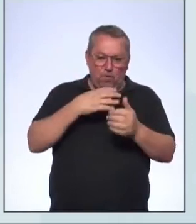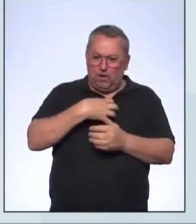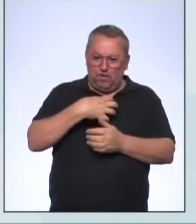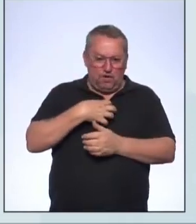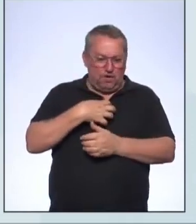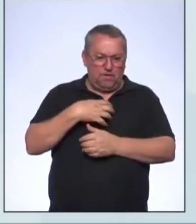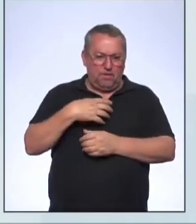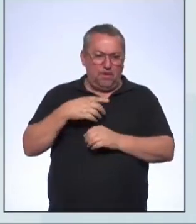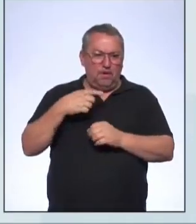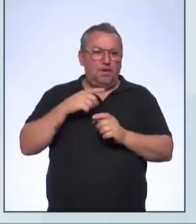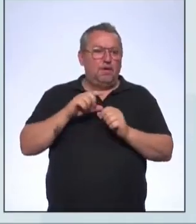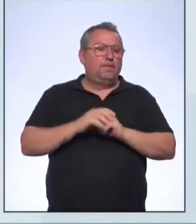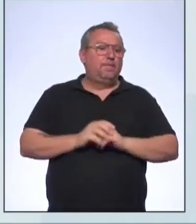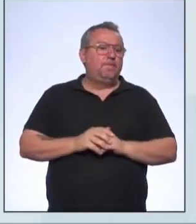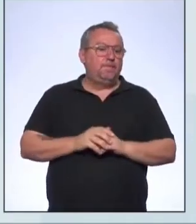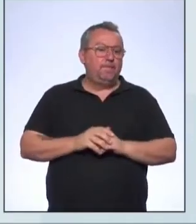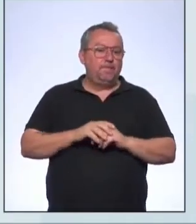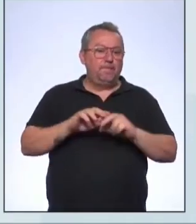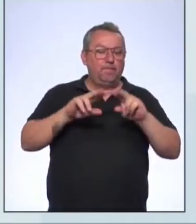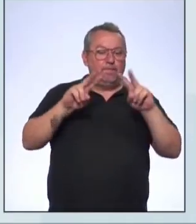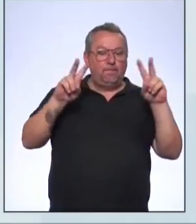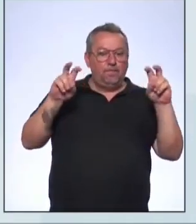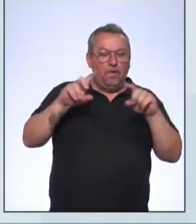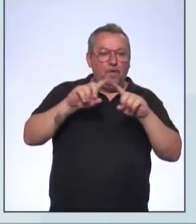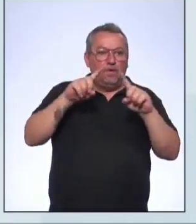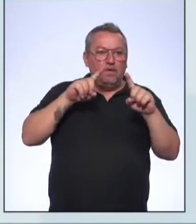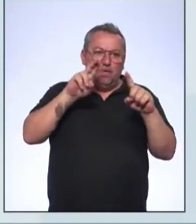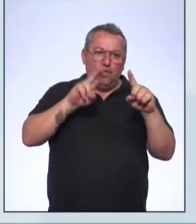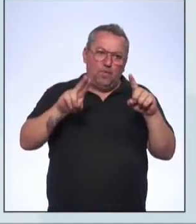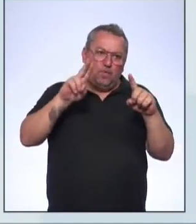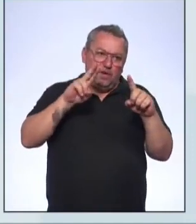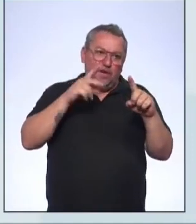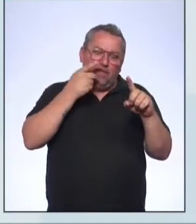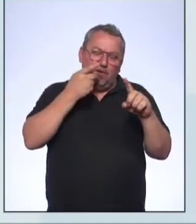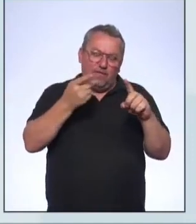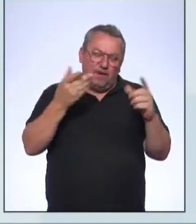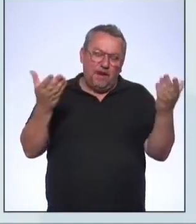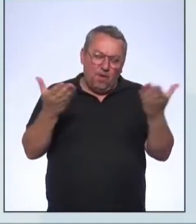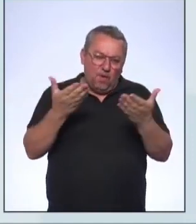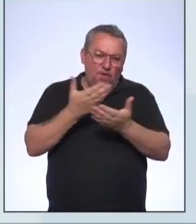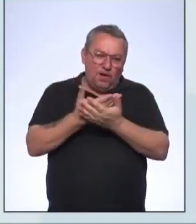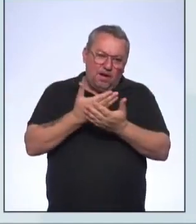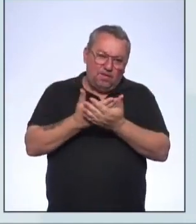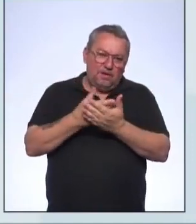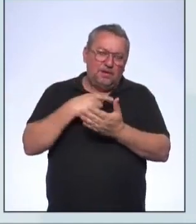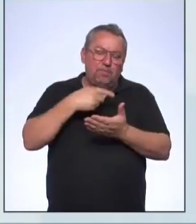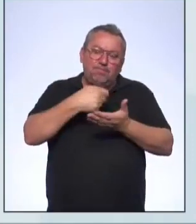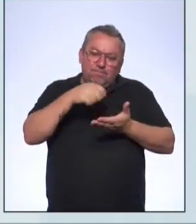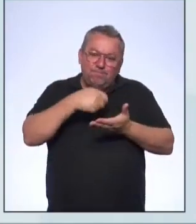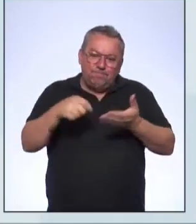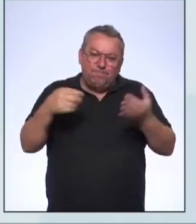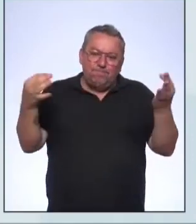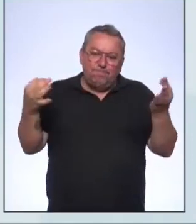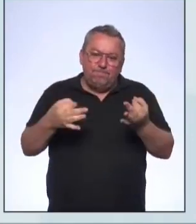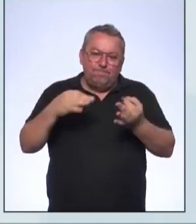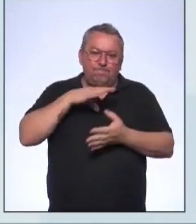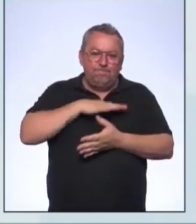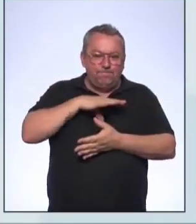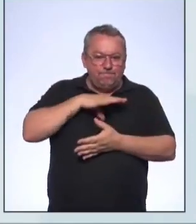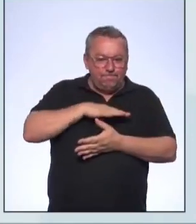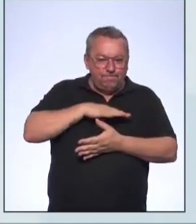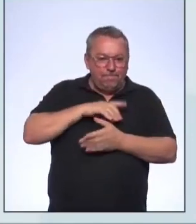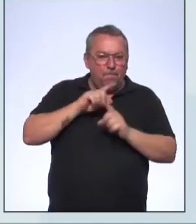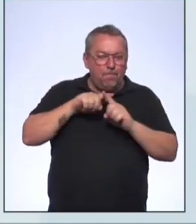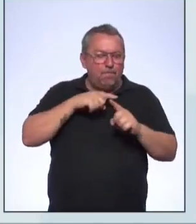fala, né, gente, numa reportagem. A não ser que seja uma citação, que a gente vai ver na aula de hoje, né, Mônica? Sim. E aí, a gente até pode colocar, de